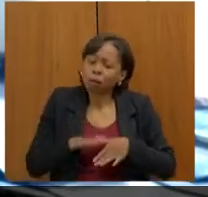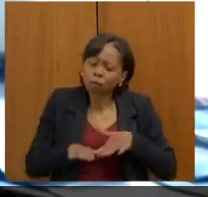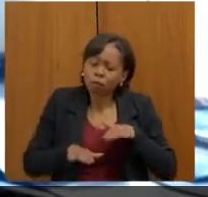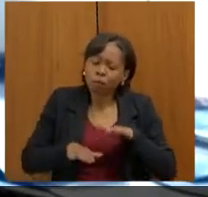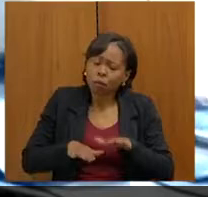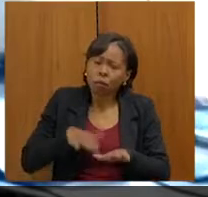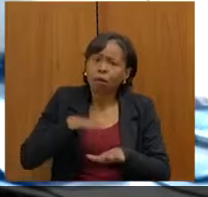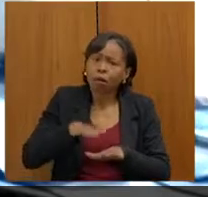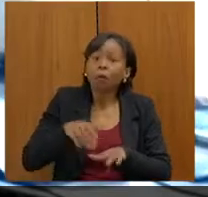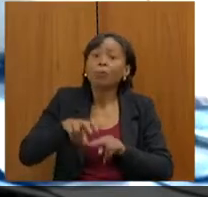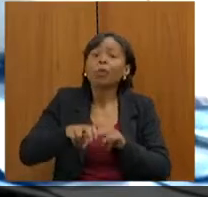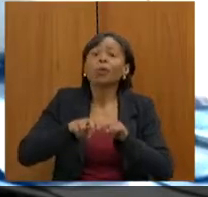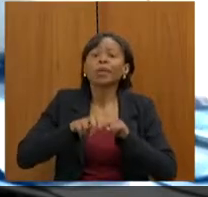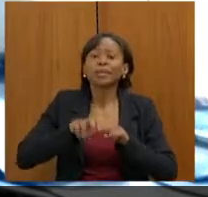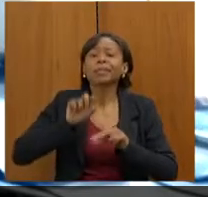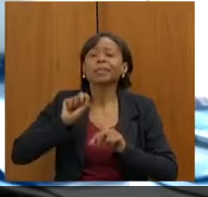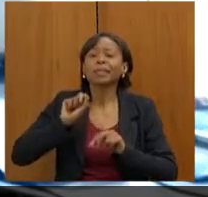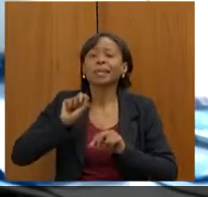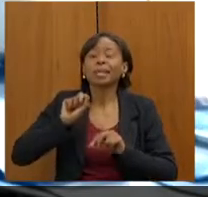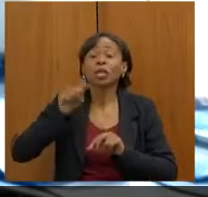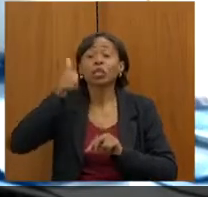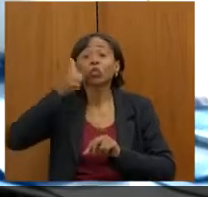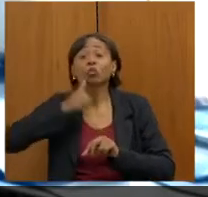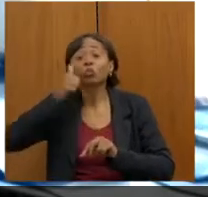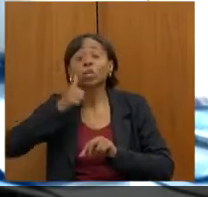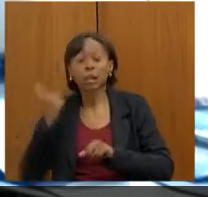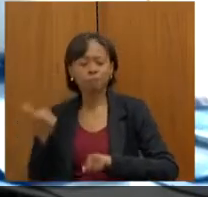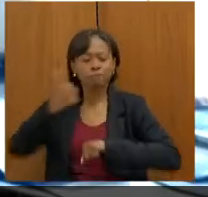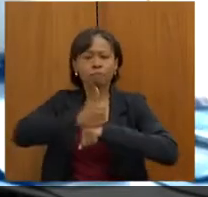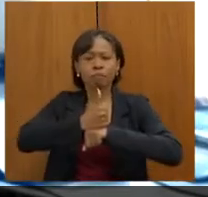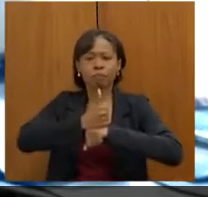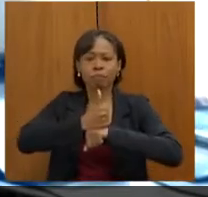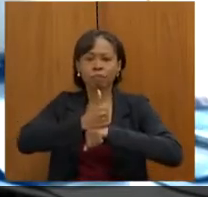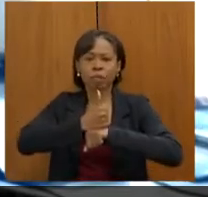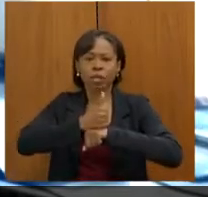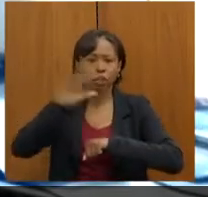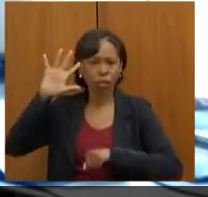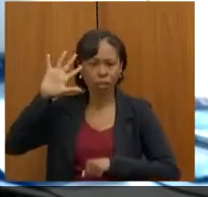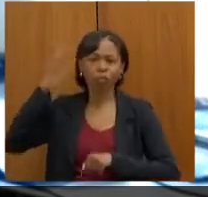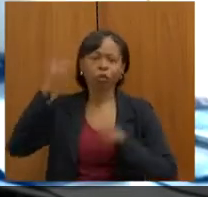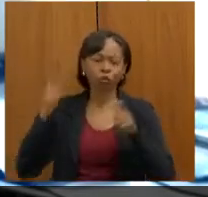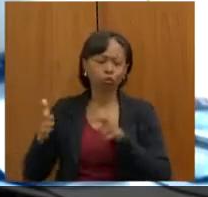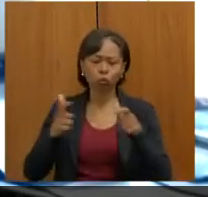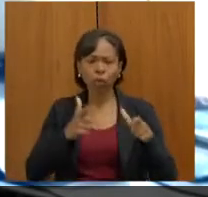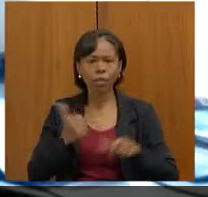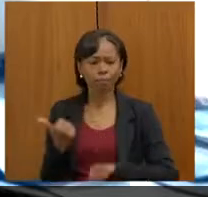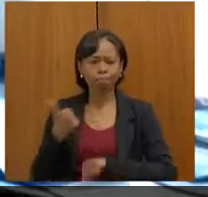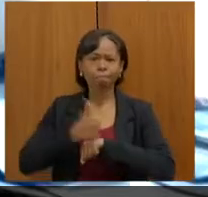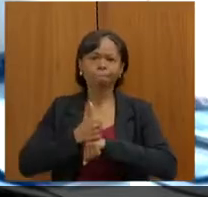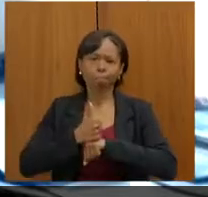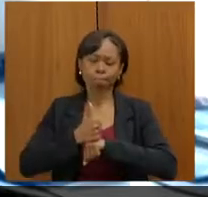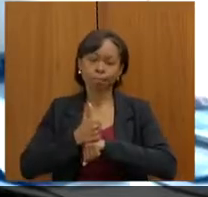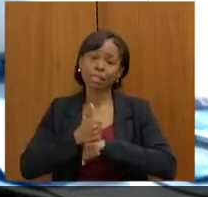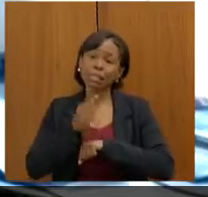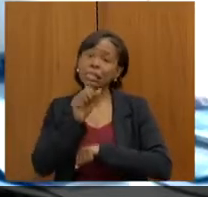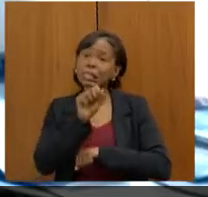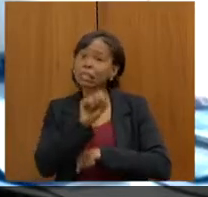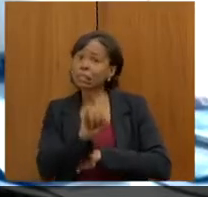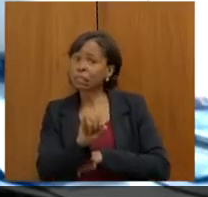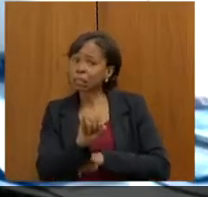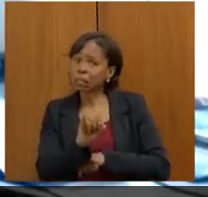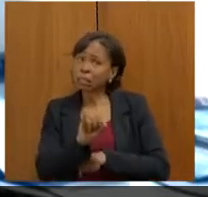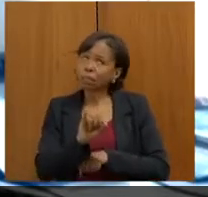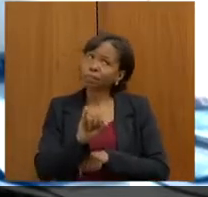mulheres nos espaços de poder de decisão se nós tivéssemos né pelo menos